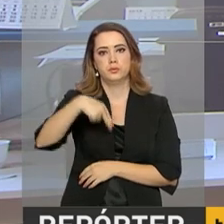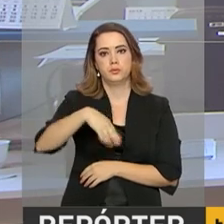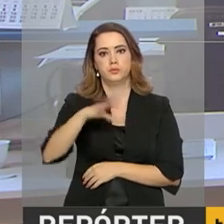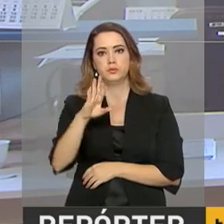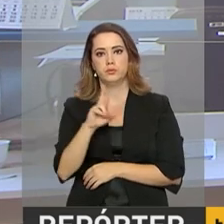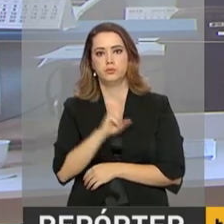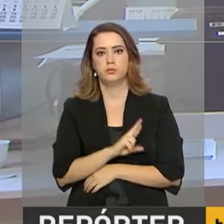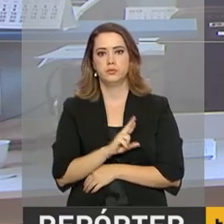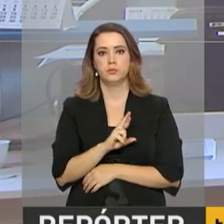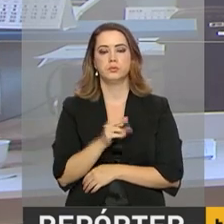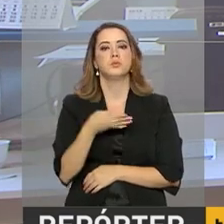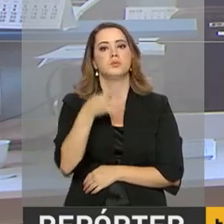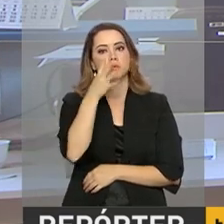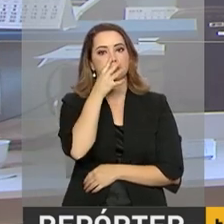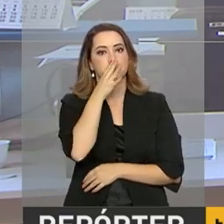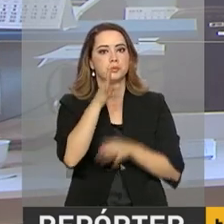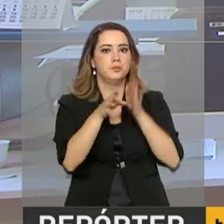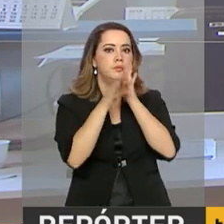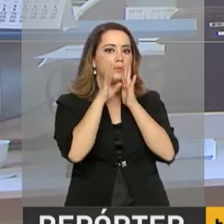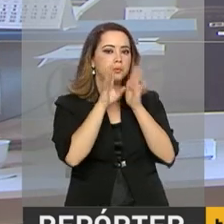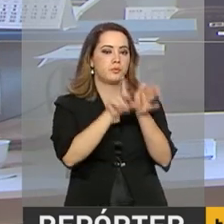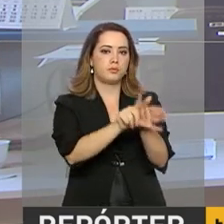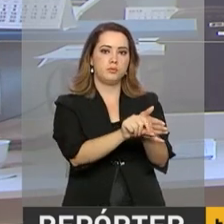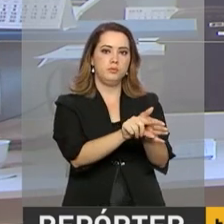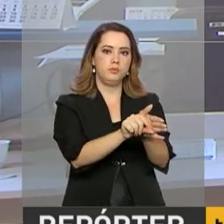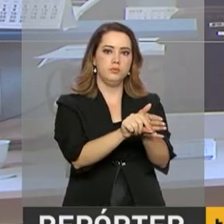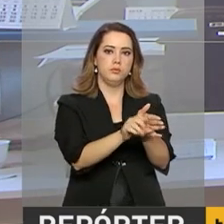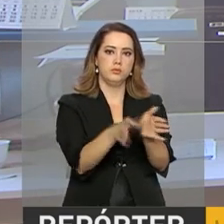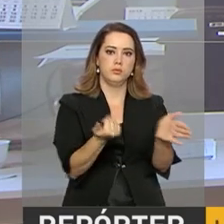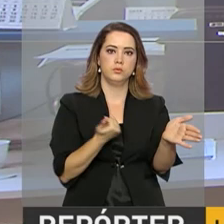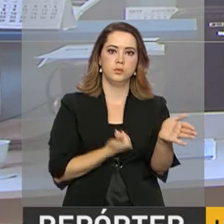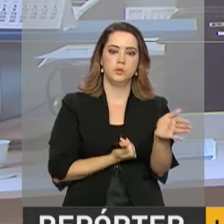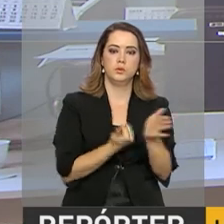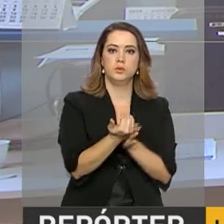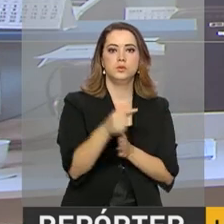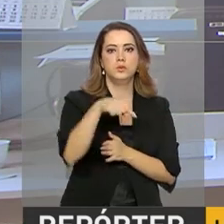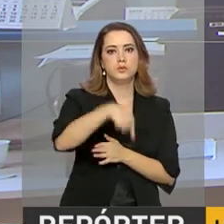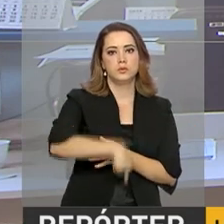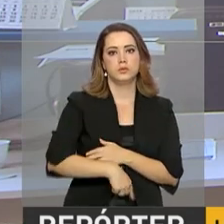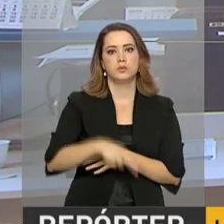Repórter NBR. Acompanhe também as novidades em nossas redes sociais.